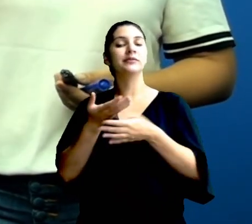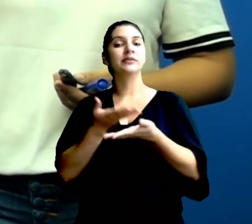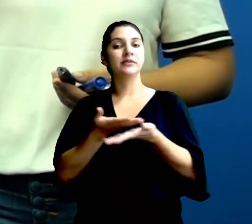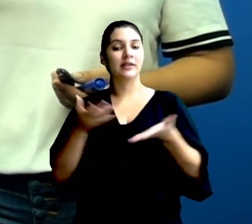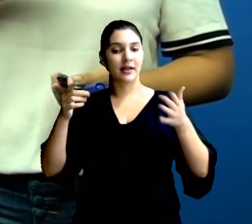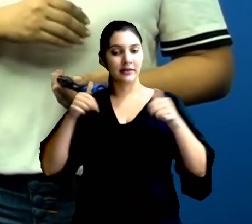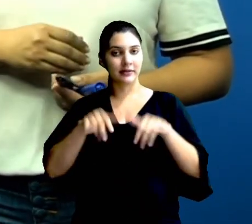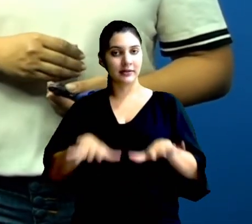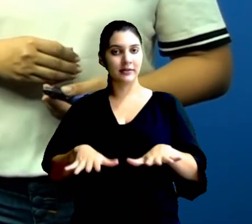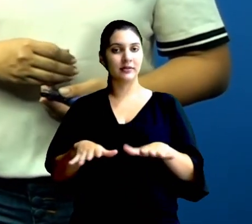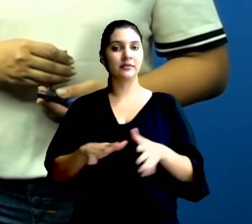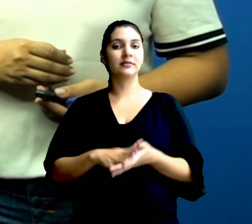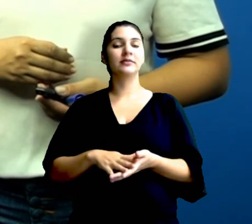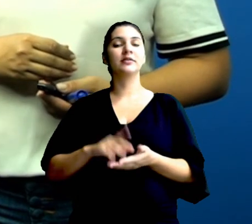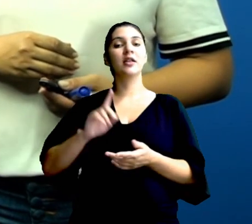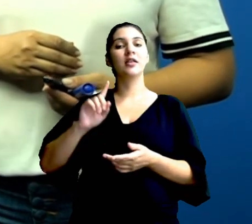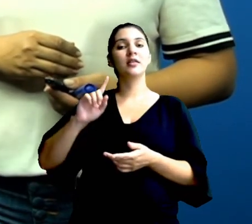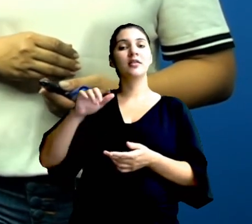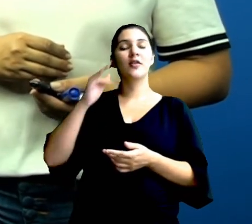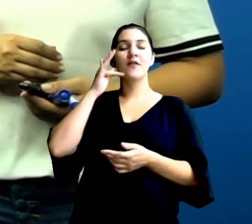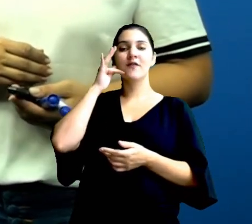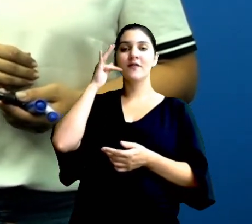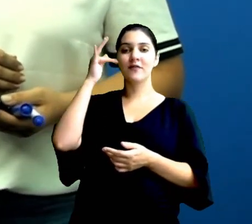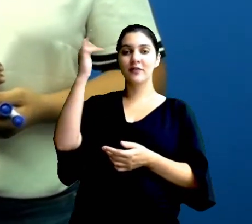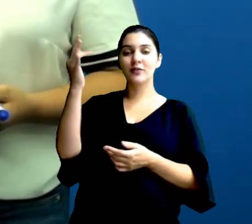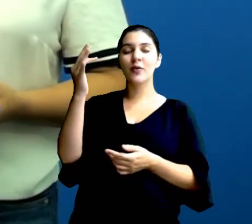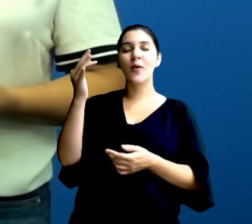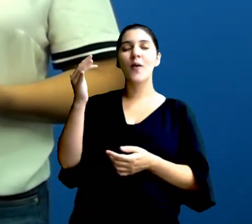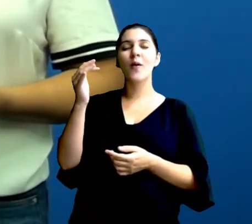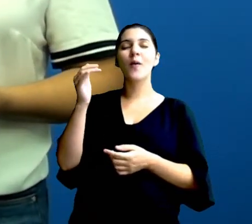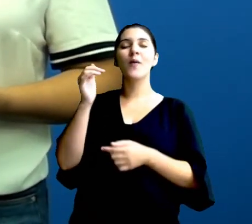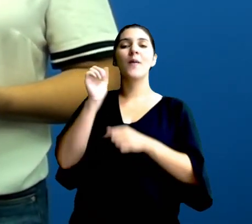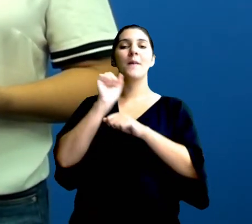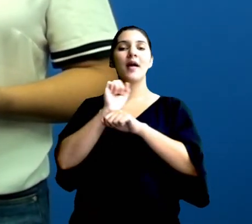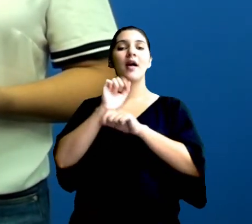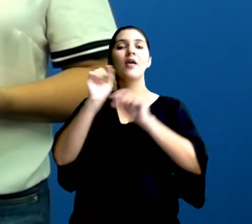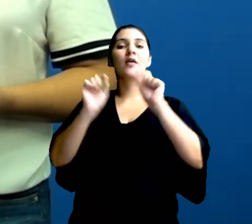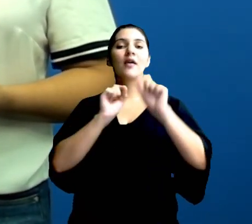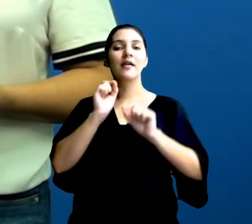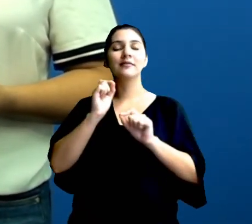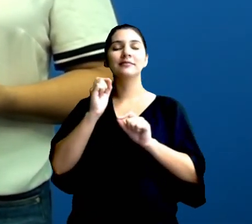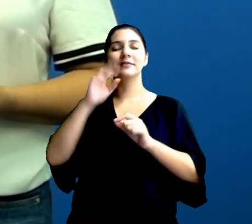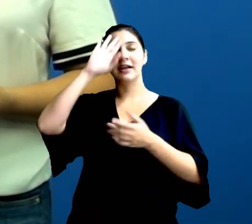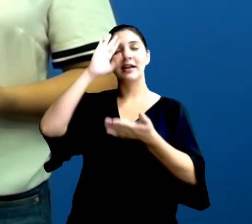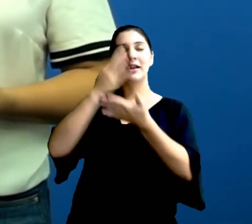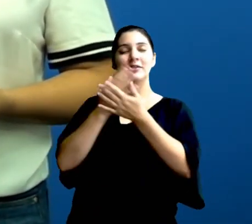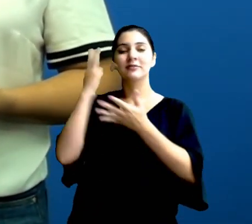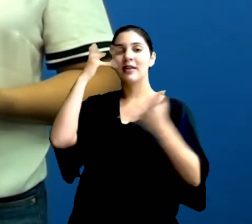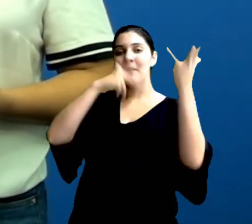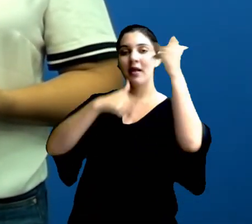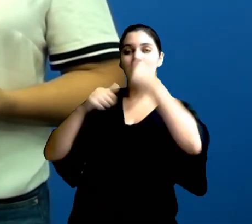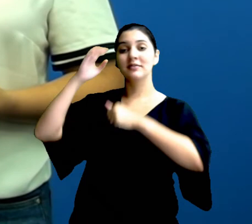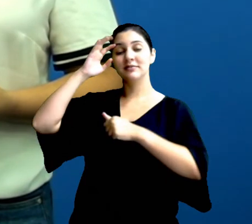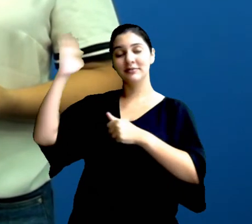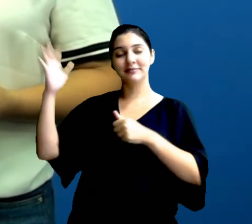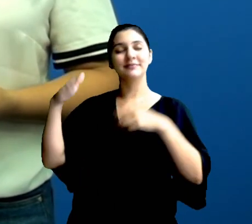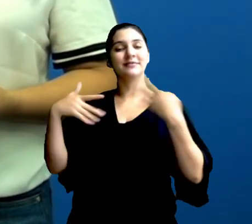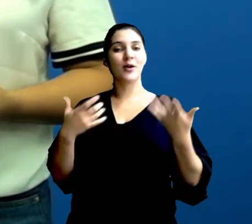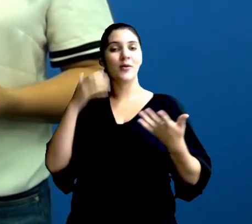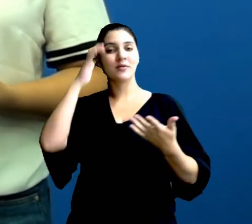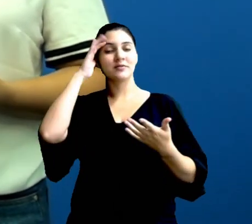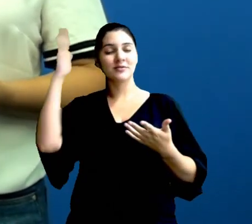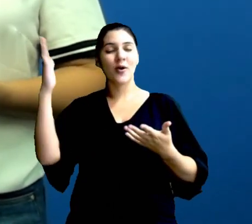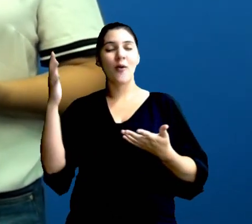E frase: o futuro pertence àqueles que acreditam na beleza de seus sonhos. Então, sonhe